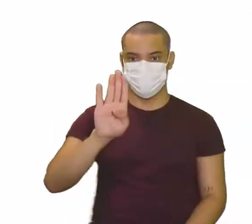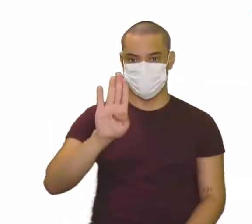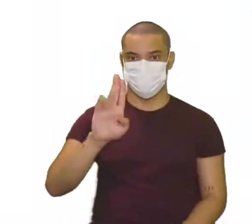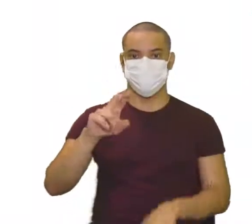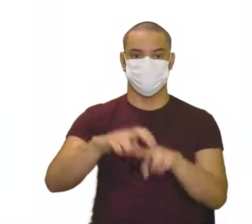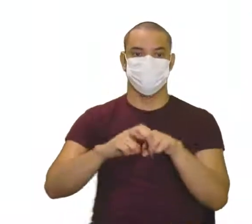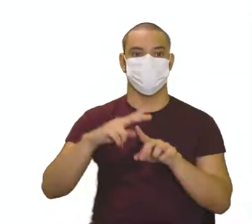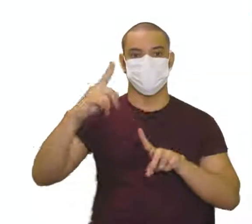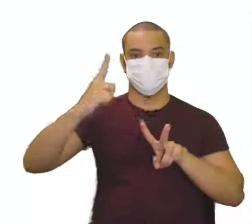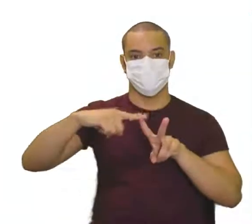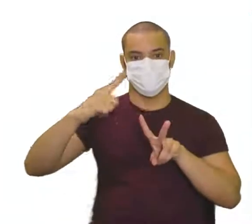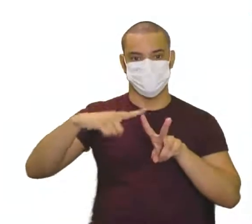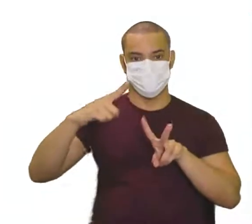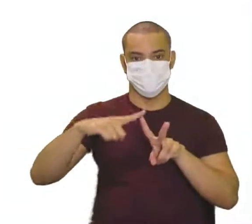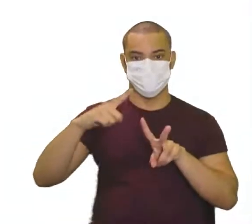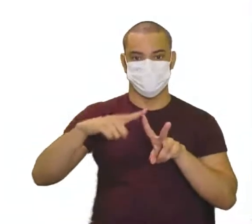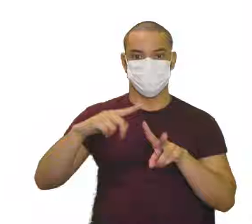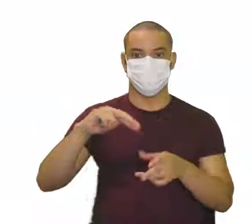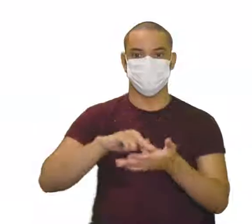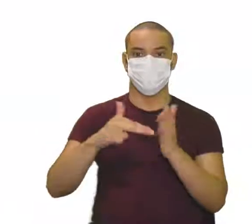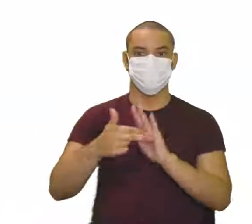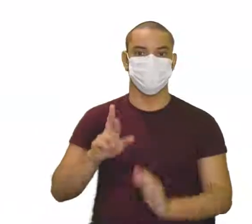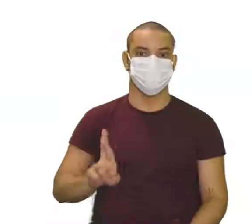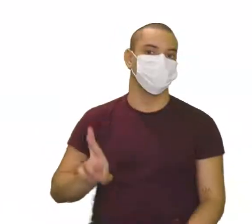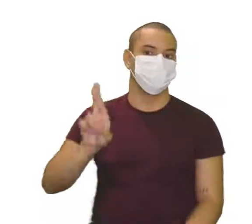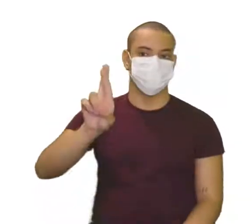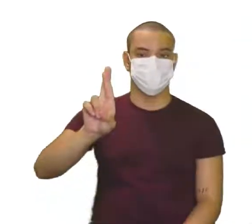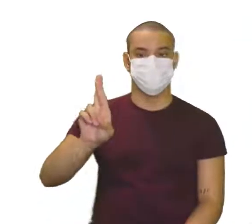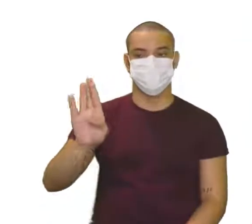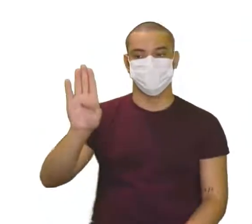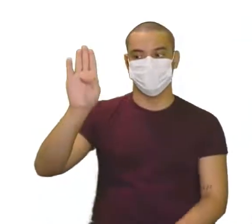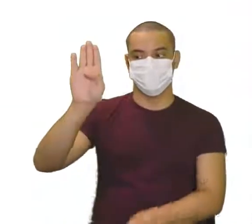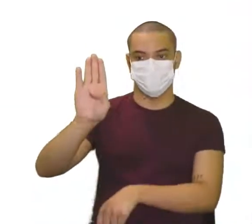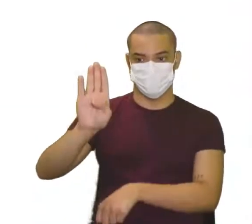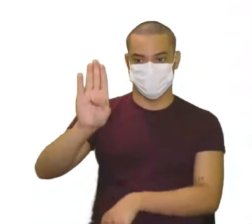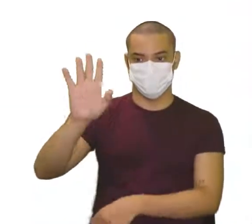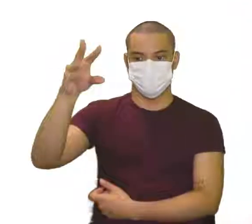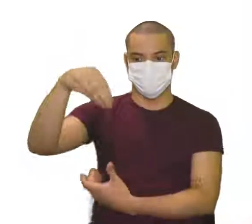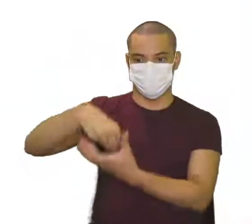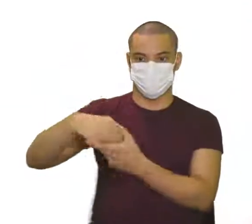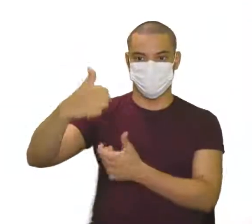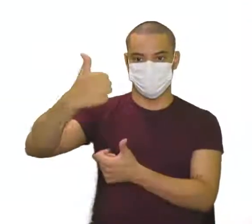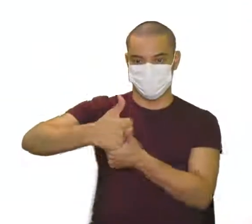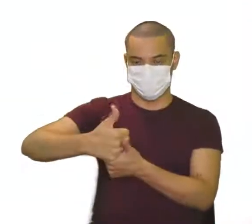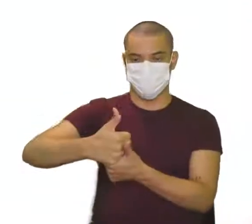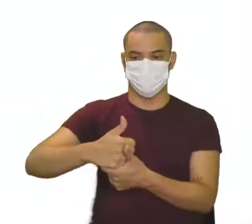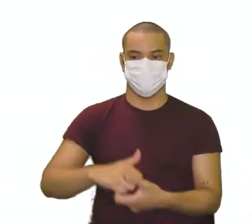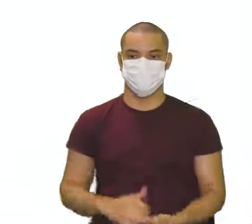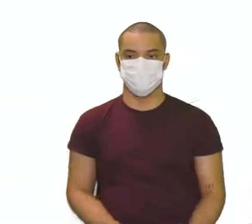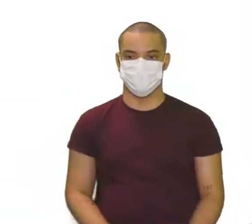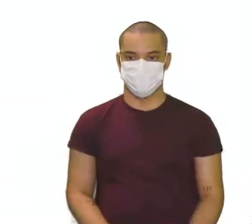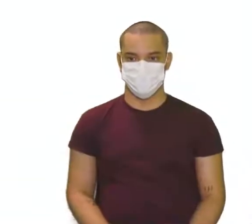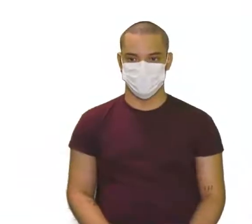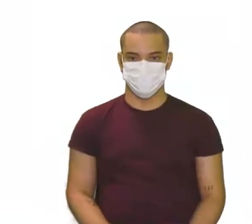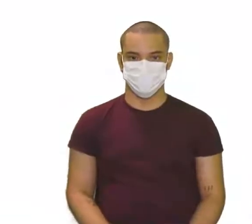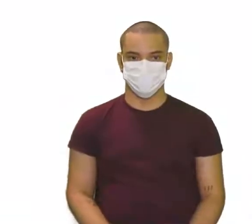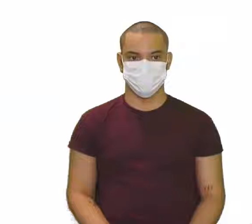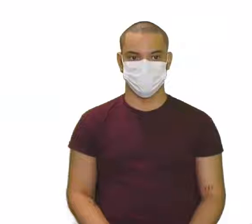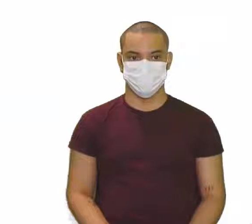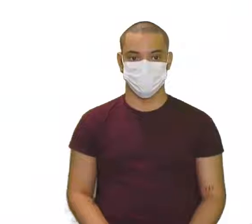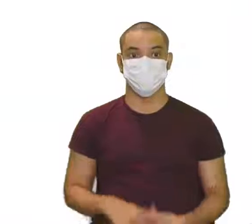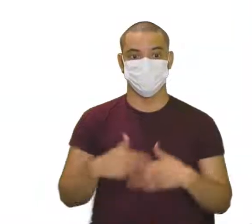de um ímã, nós vamos começar aqui a representar pelo vetor B, ok? As linhas de